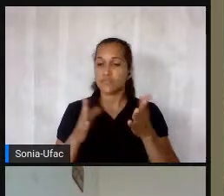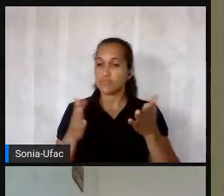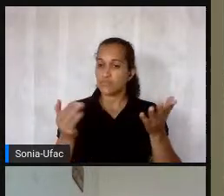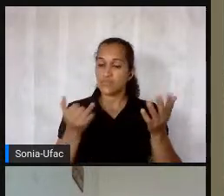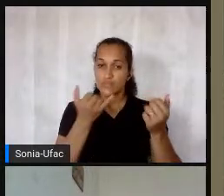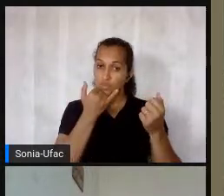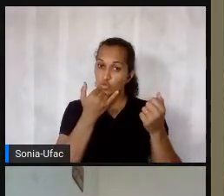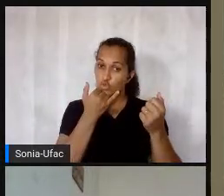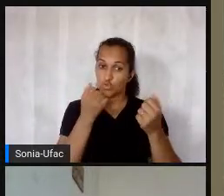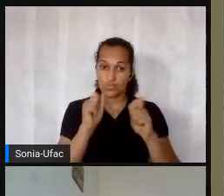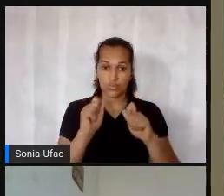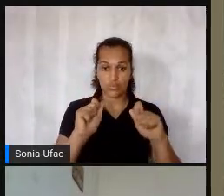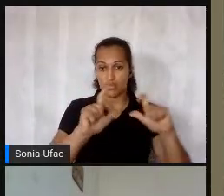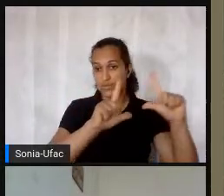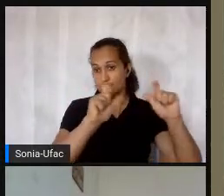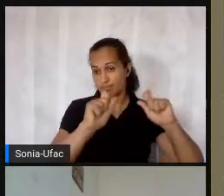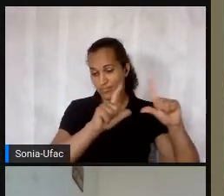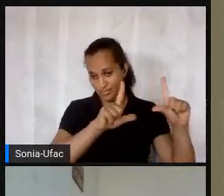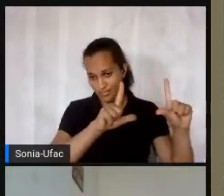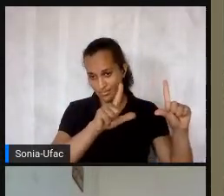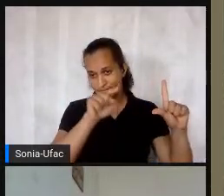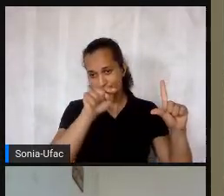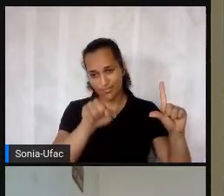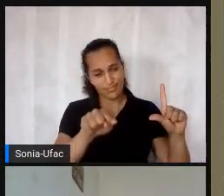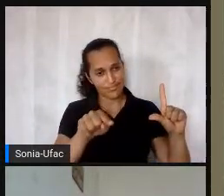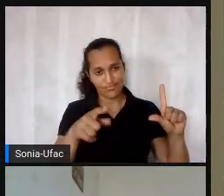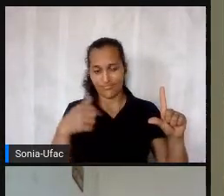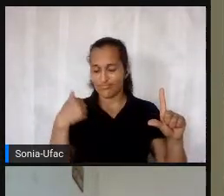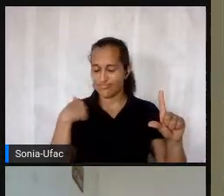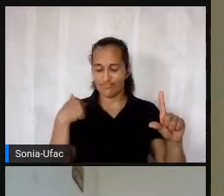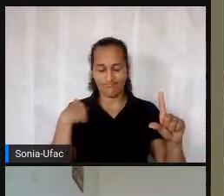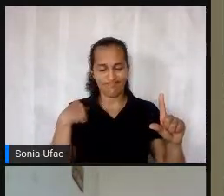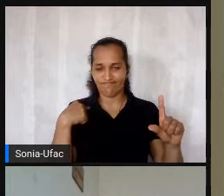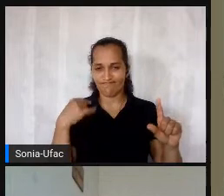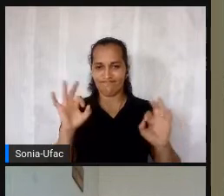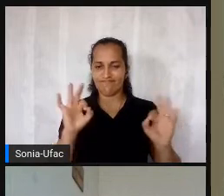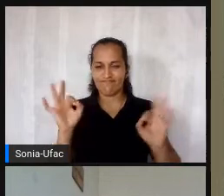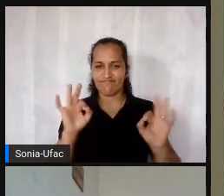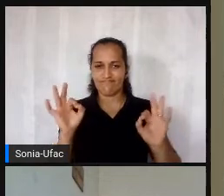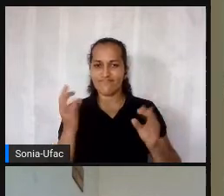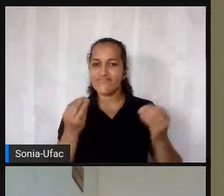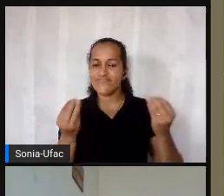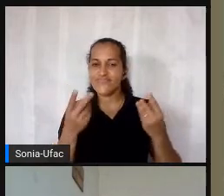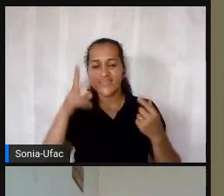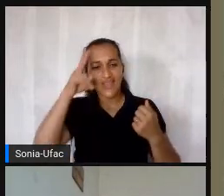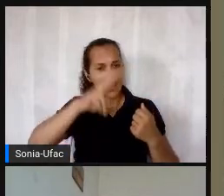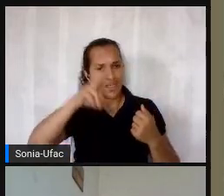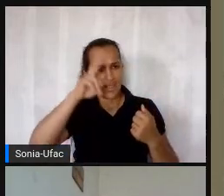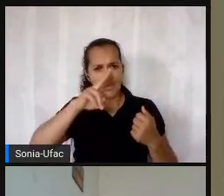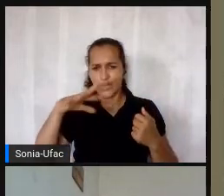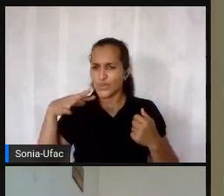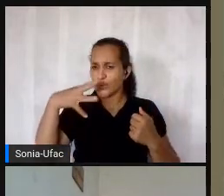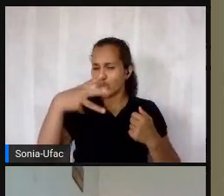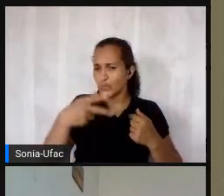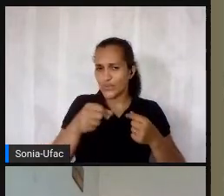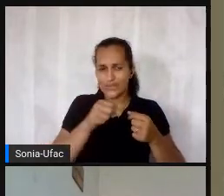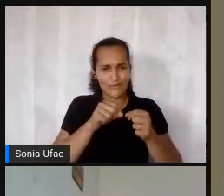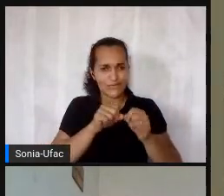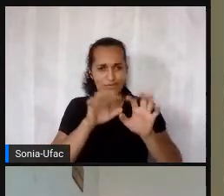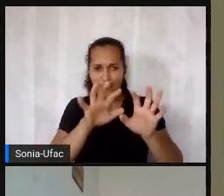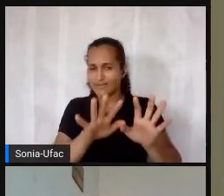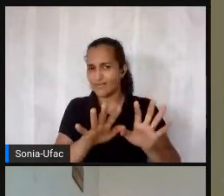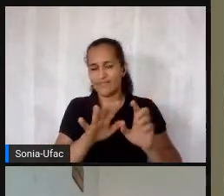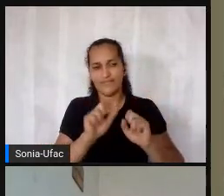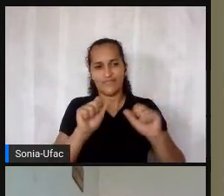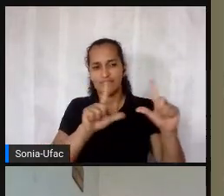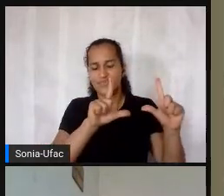pelo excesso de slides, eu, sinceramente, não teria como lembrar de tudo que foi feito. Na verdade, um